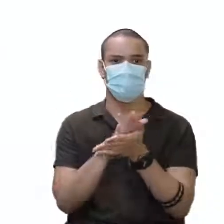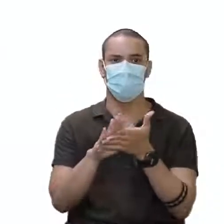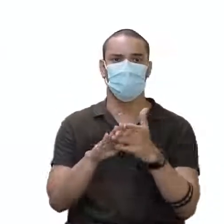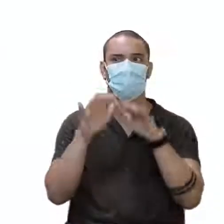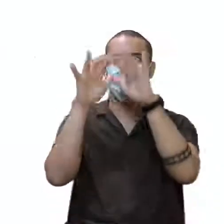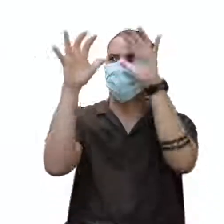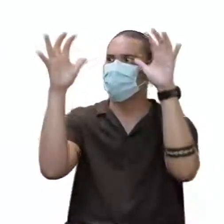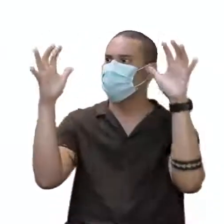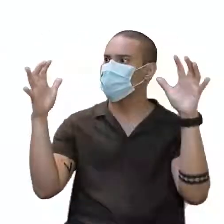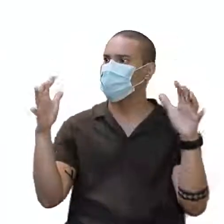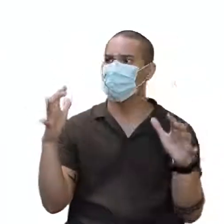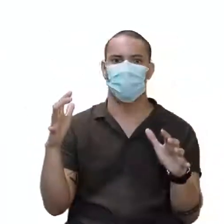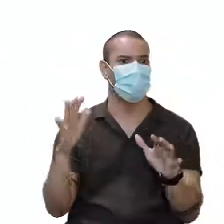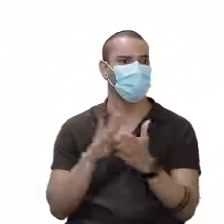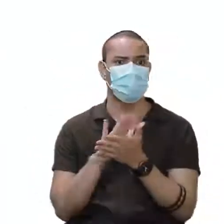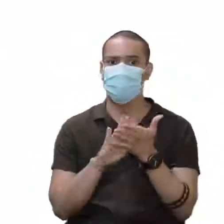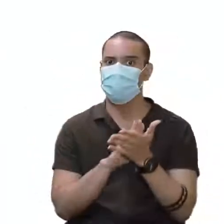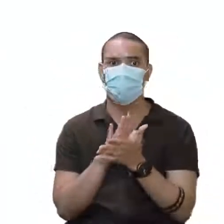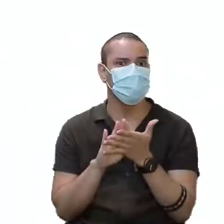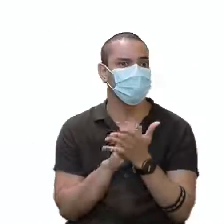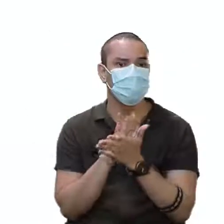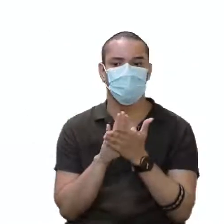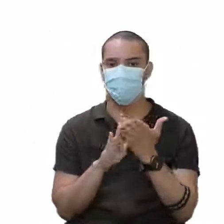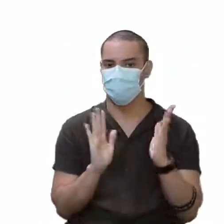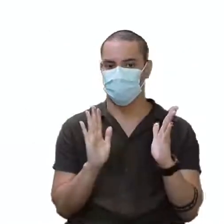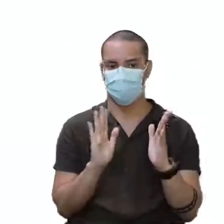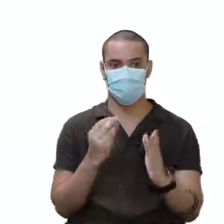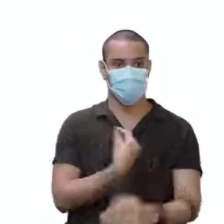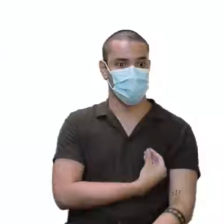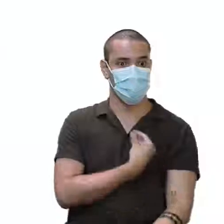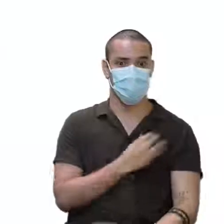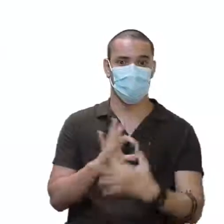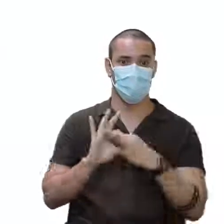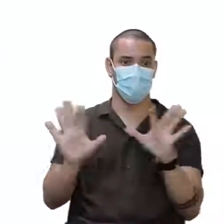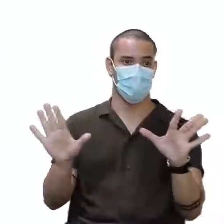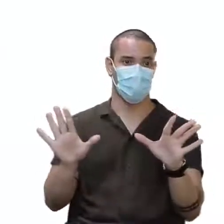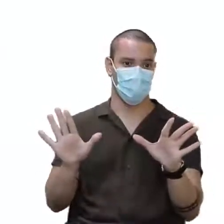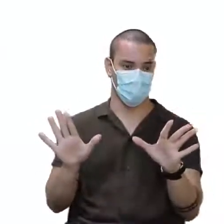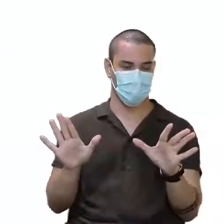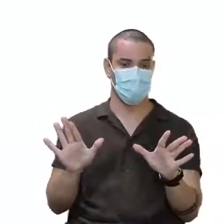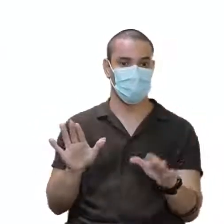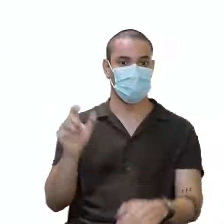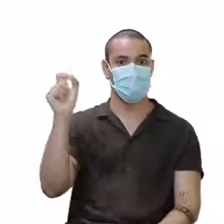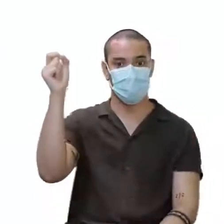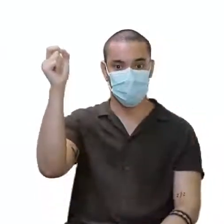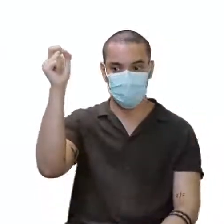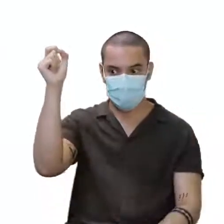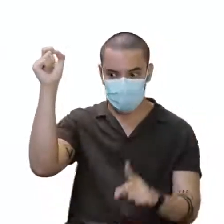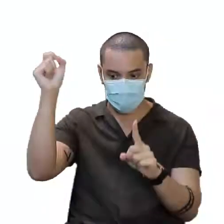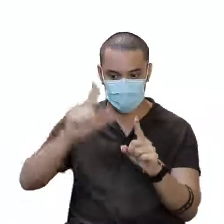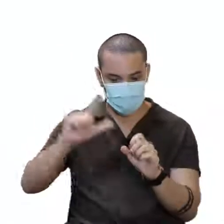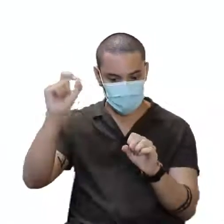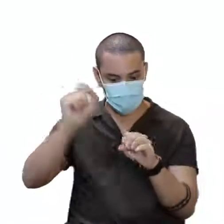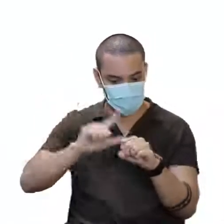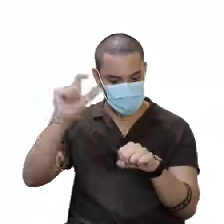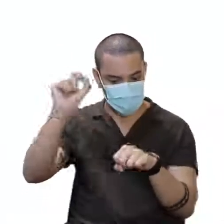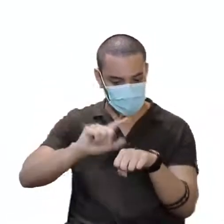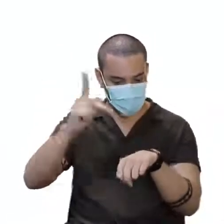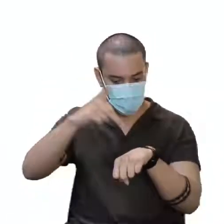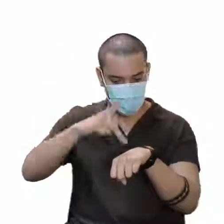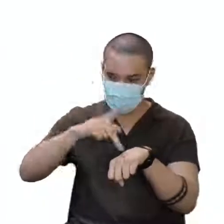cobertura vegetal, meu amor. Não tem sombra de nada, tá ali, ó, né? Então, a iluminação direta causa